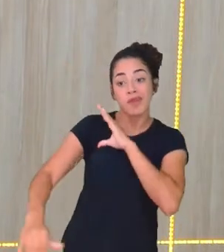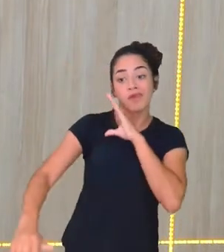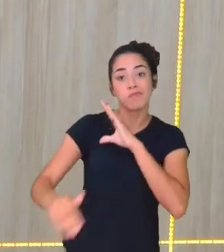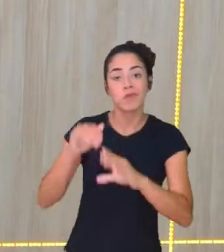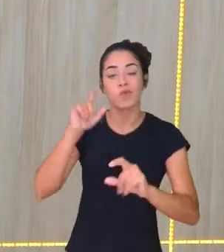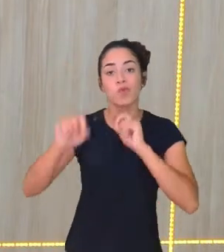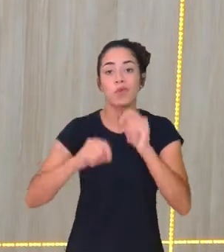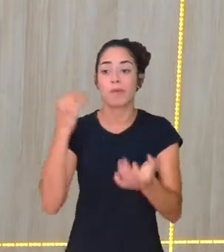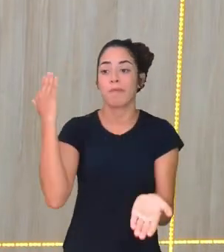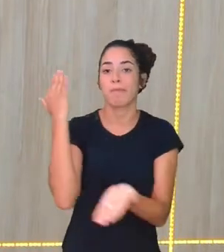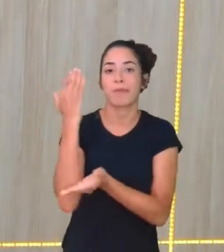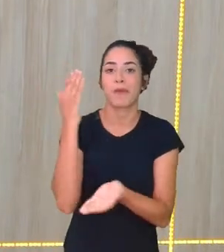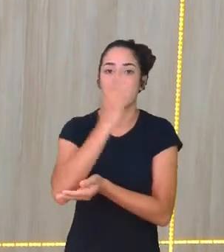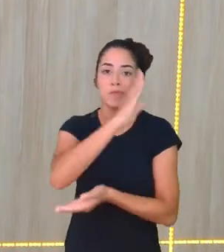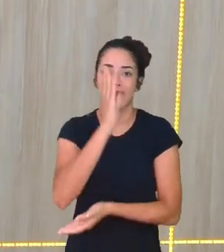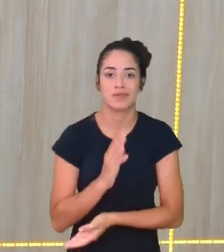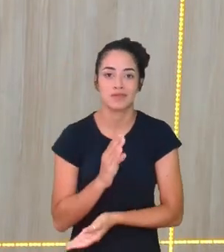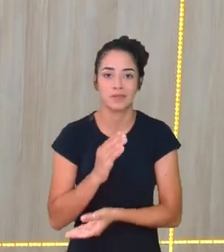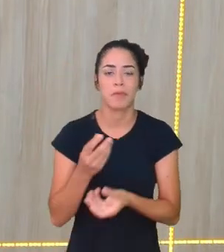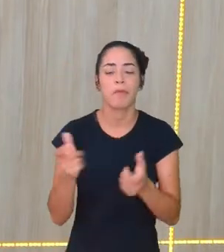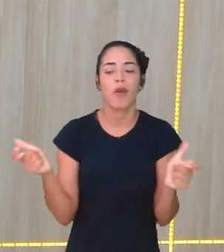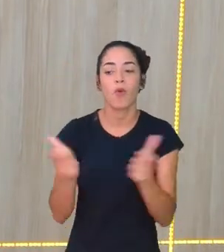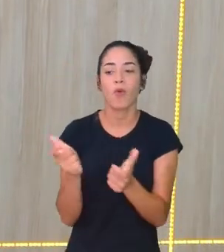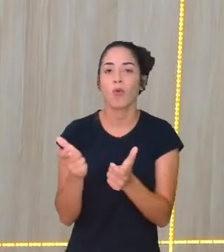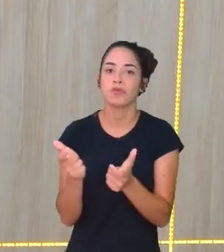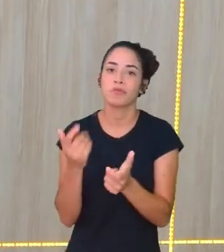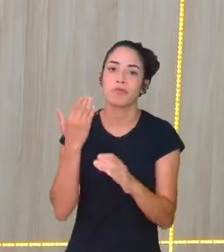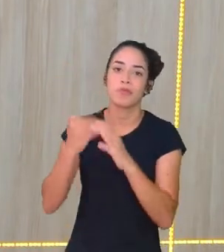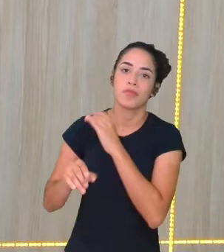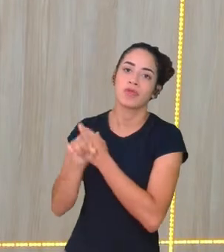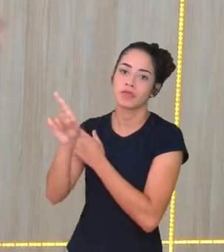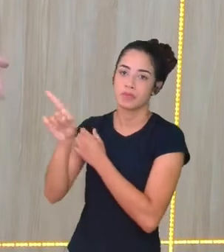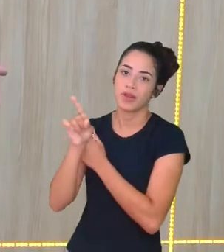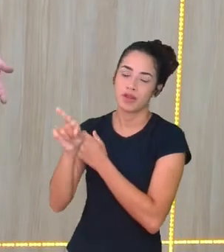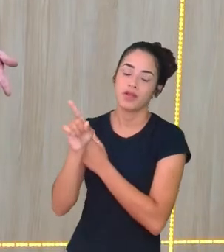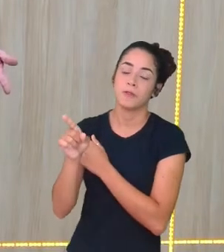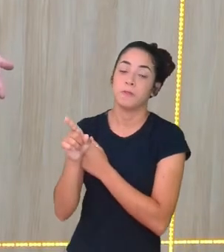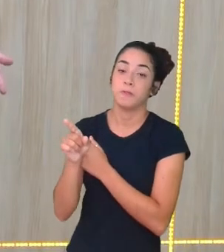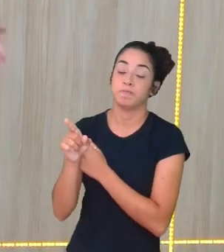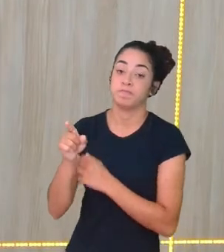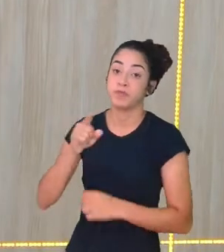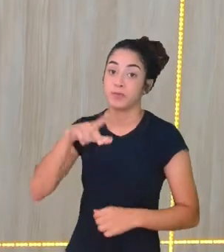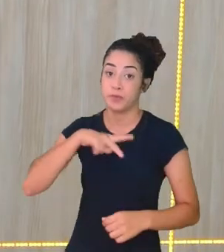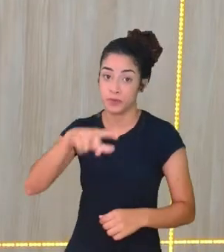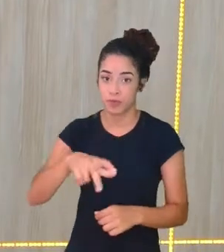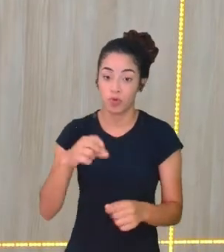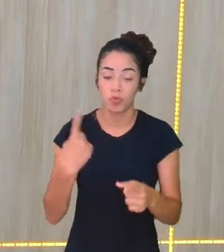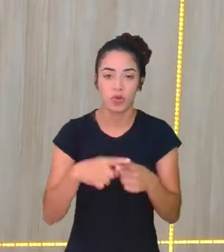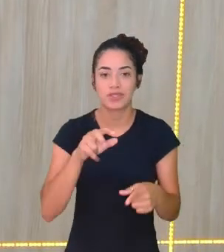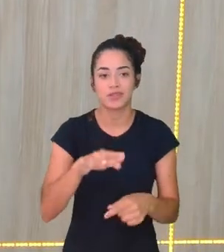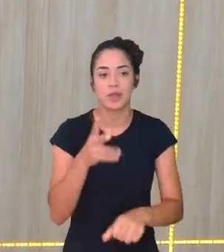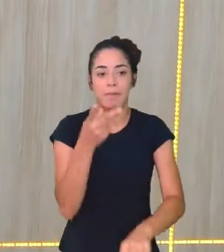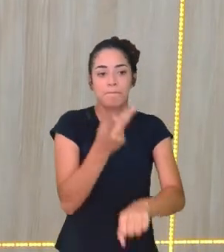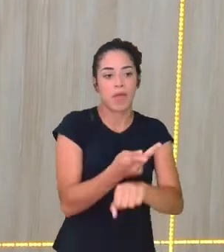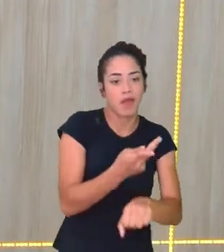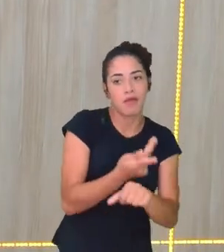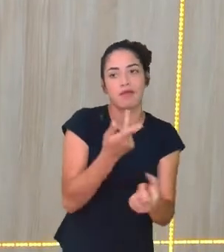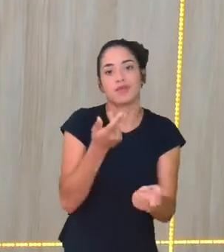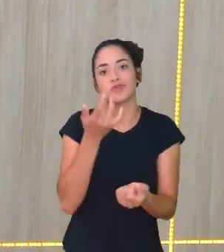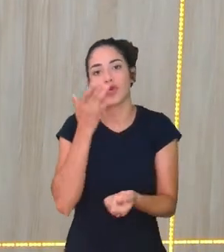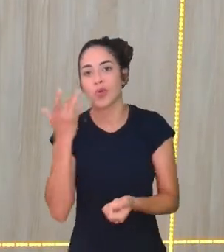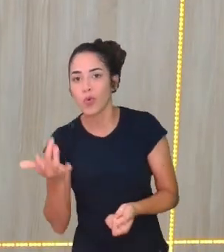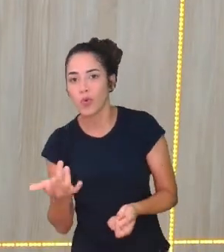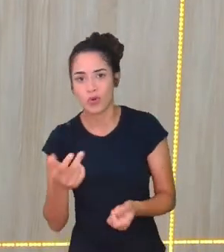Pau Brasil para Portugal porque porque não encontrando ouro e prata no momento era